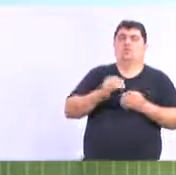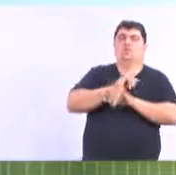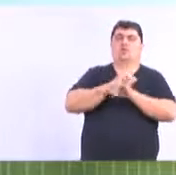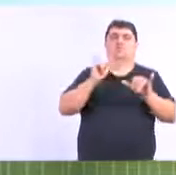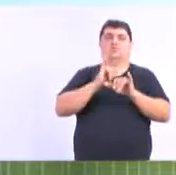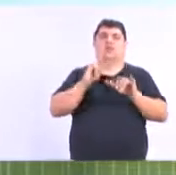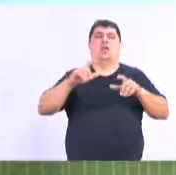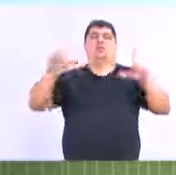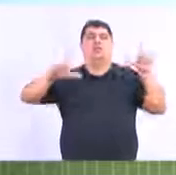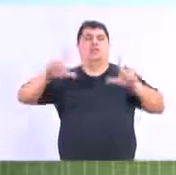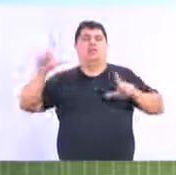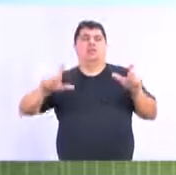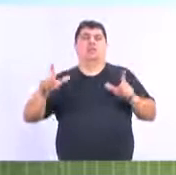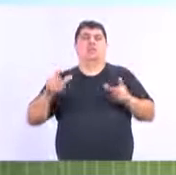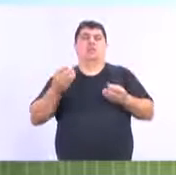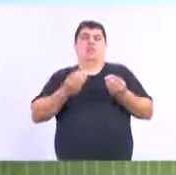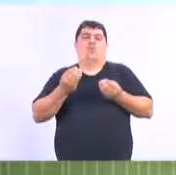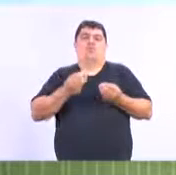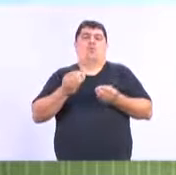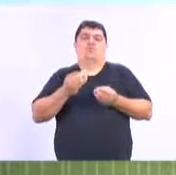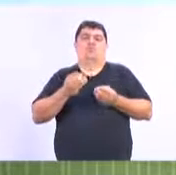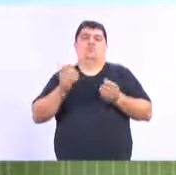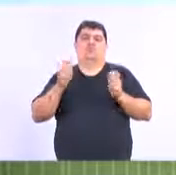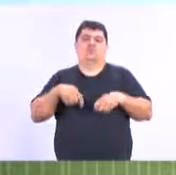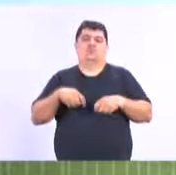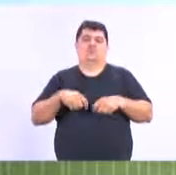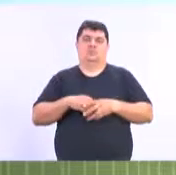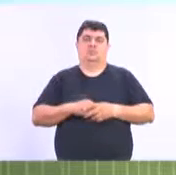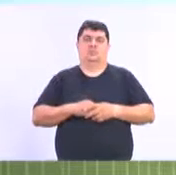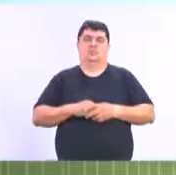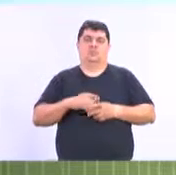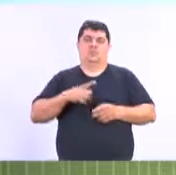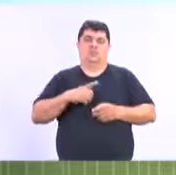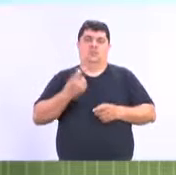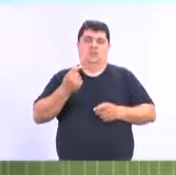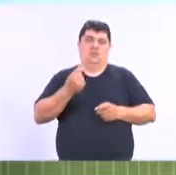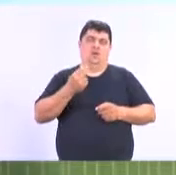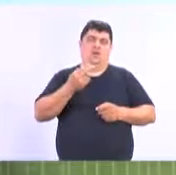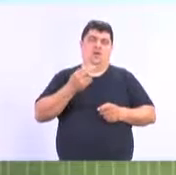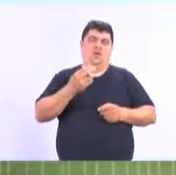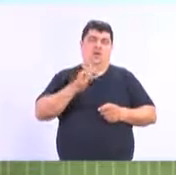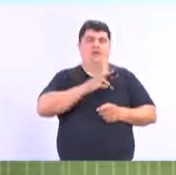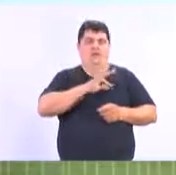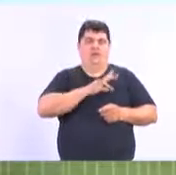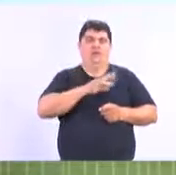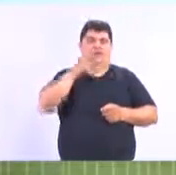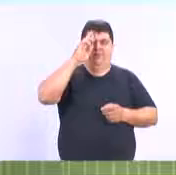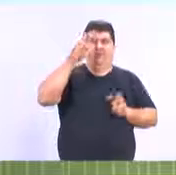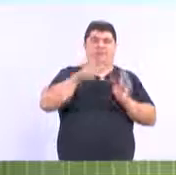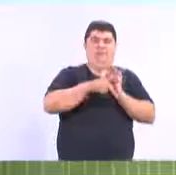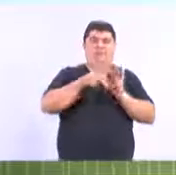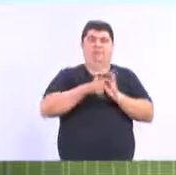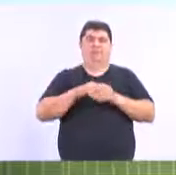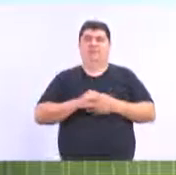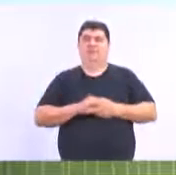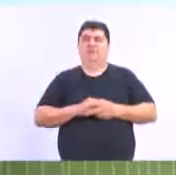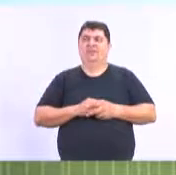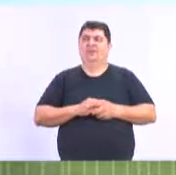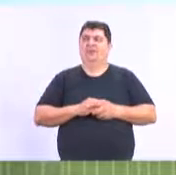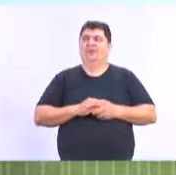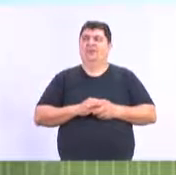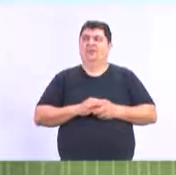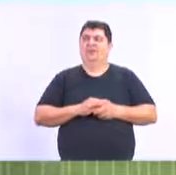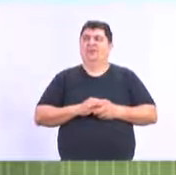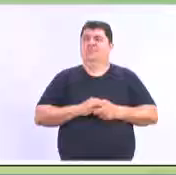que eu tenho disponível para poder obter aquela receita. E é claro, deixando uma parte para os sócios, né? Deixando um pouquinho de lucro para os sócios, um pouquinho de margem de